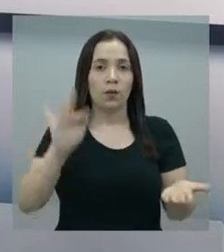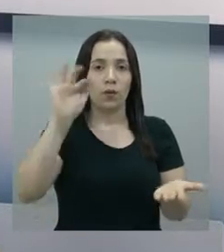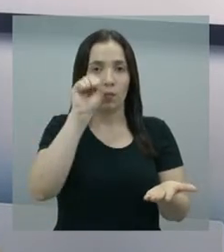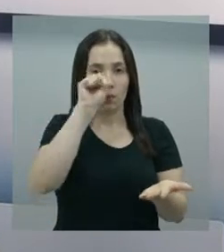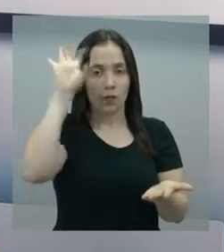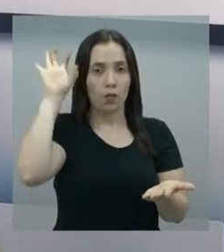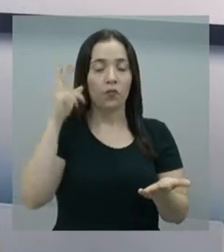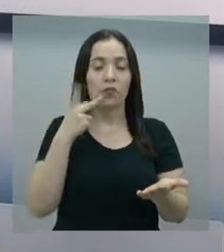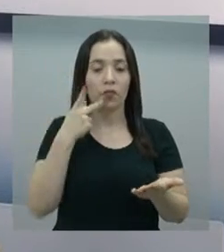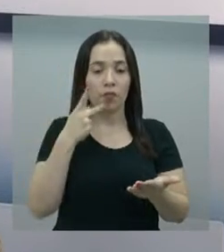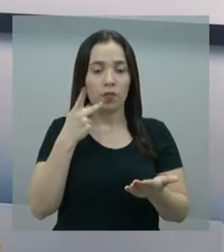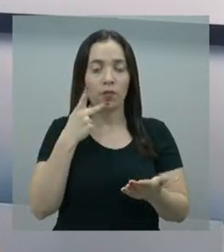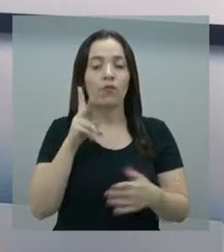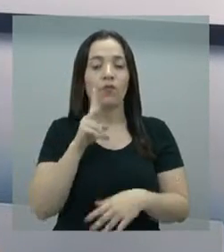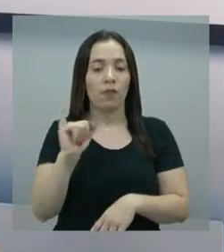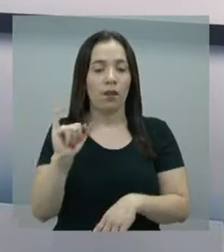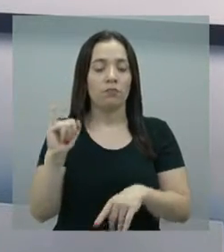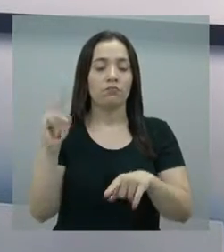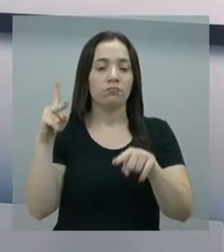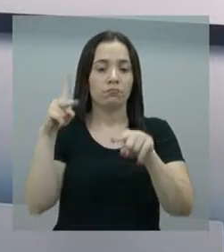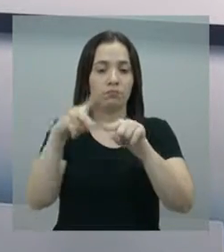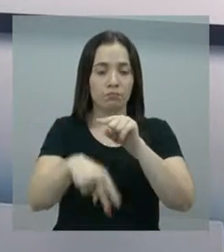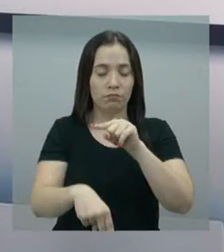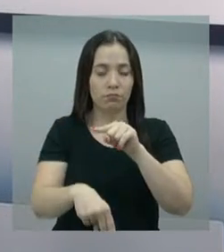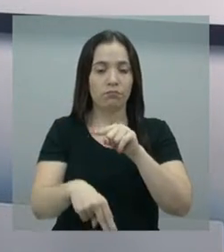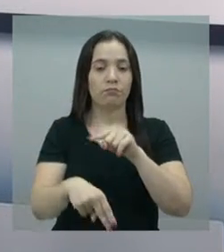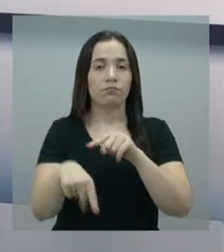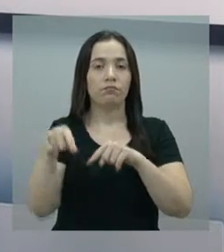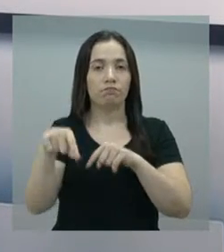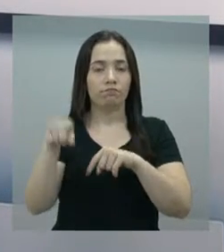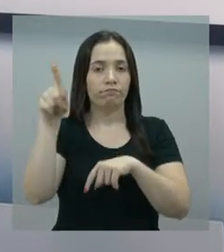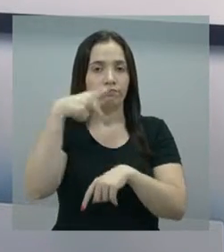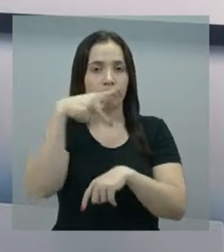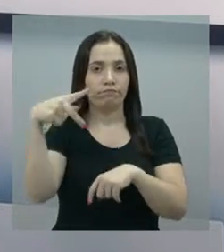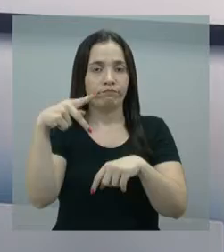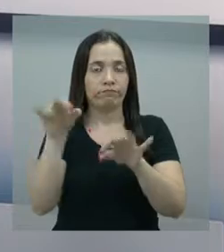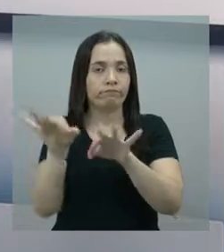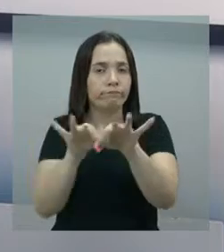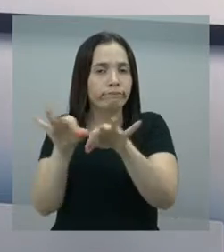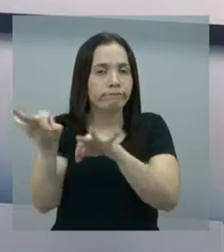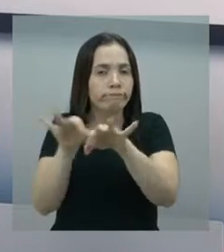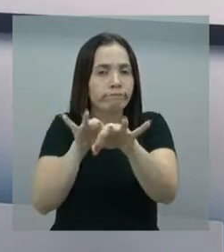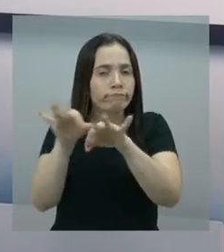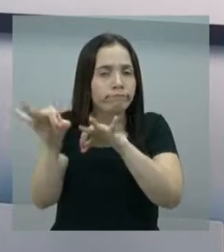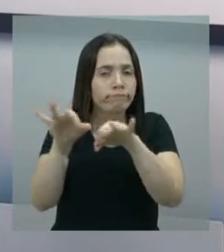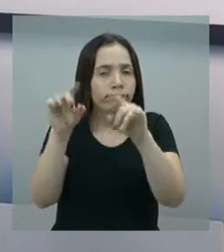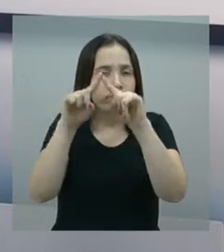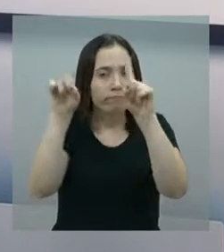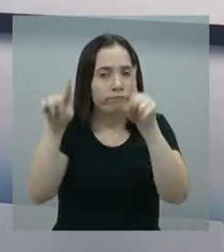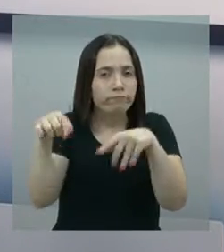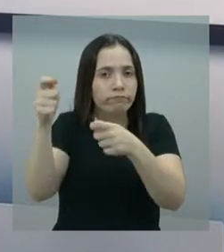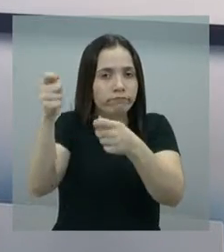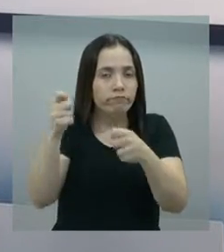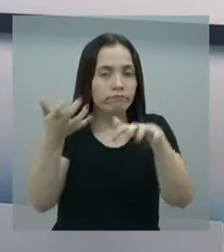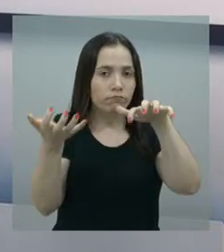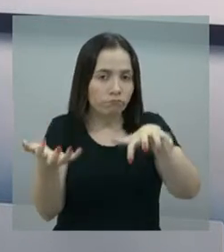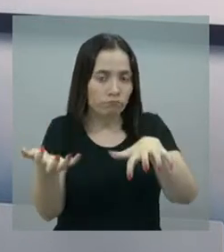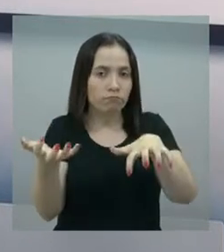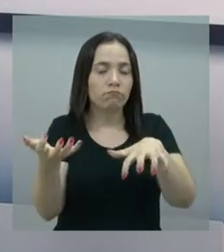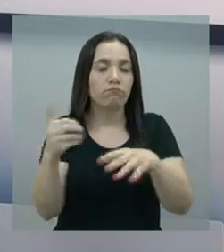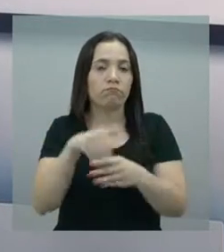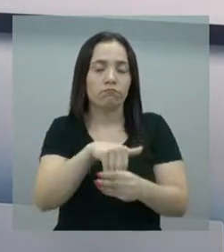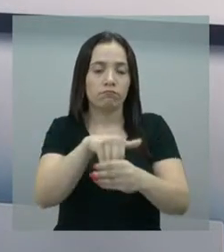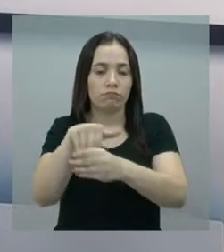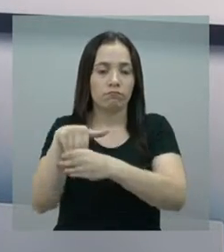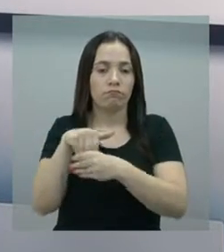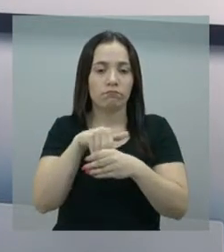Filho, o IDEB corre o risco de, nesse pacote que está sendo mandado para o Congresso Nacional, do Paulo